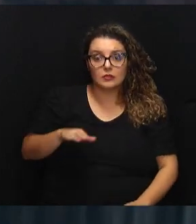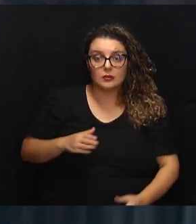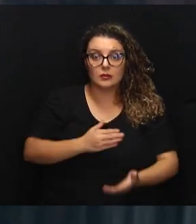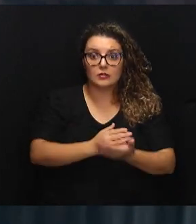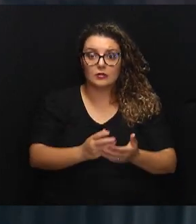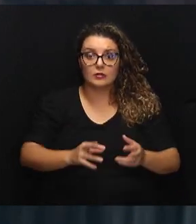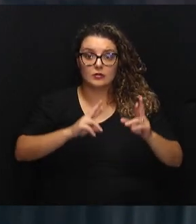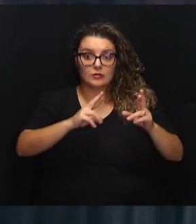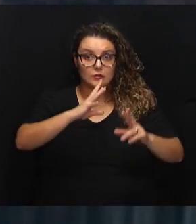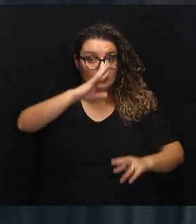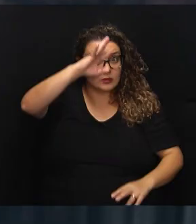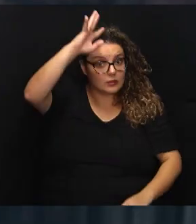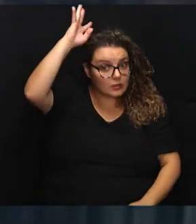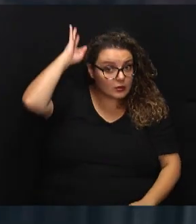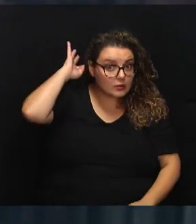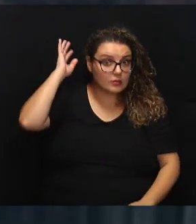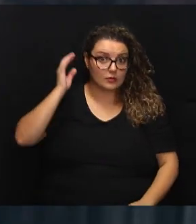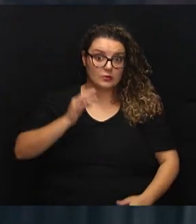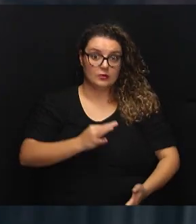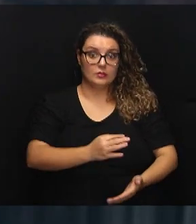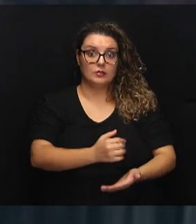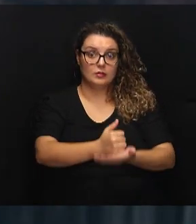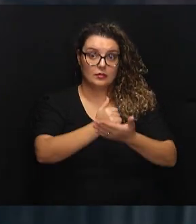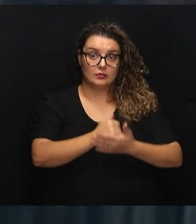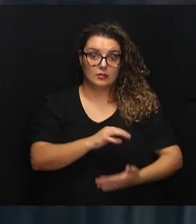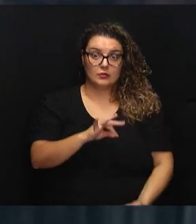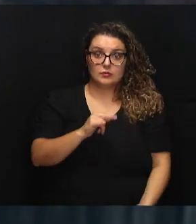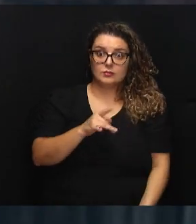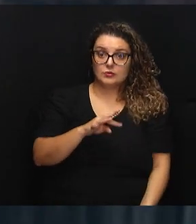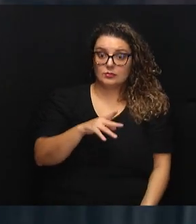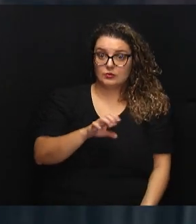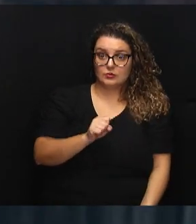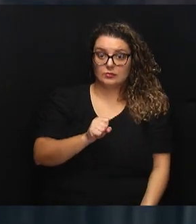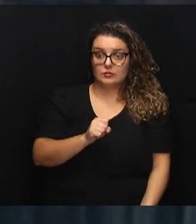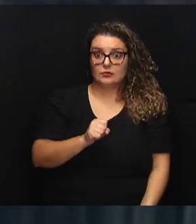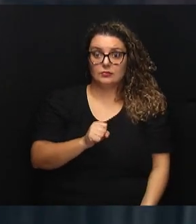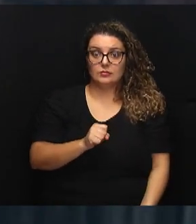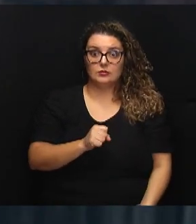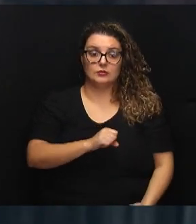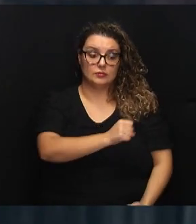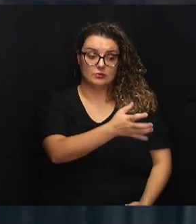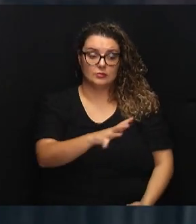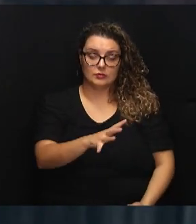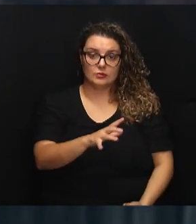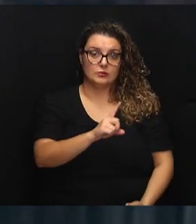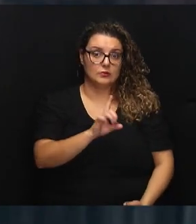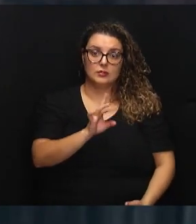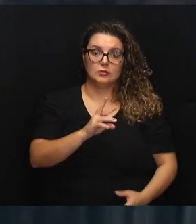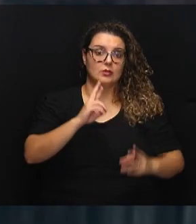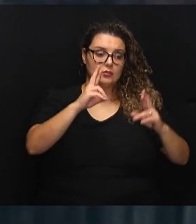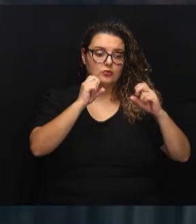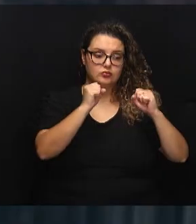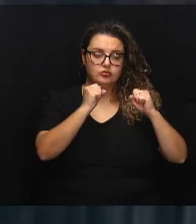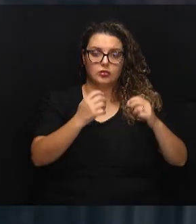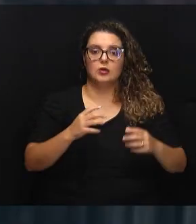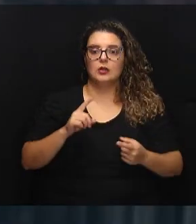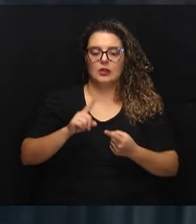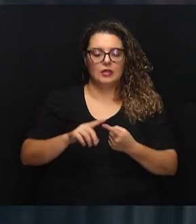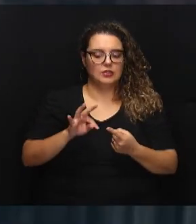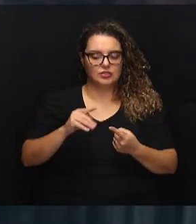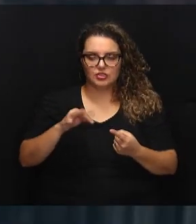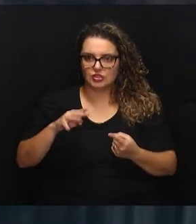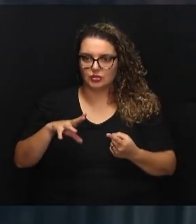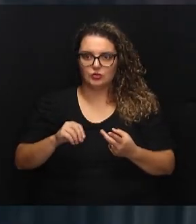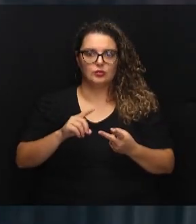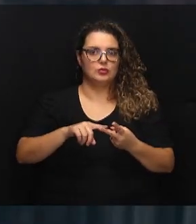pelo Neymar e pelos títulos que o Santos ganhou. Então não é só a torcida, envolve tudo. Título, um